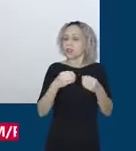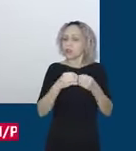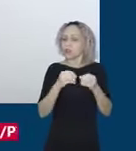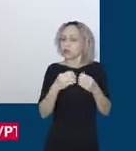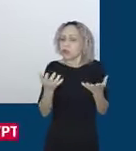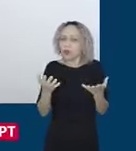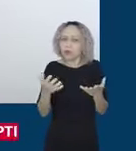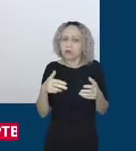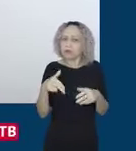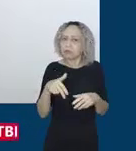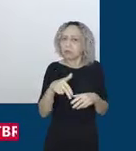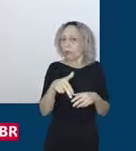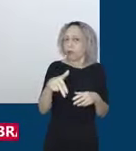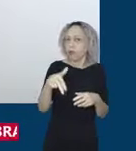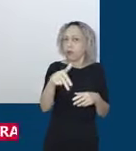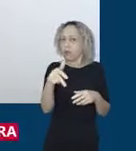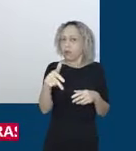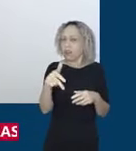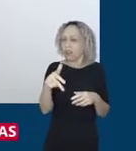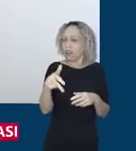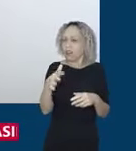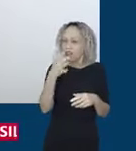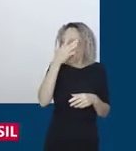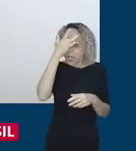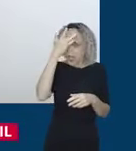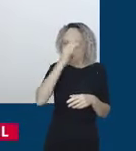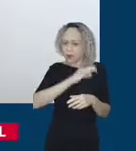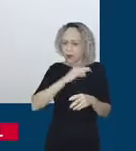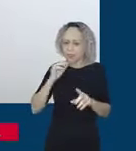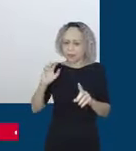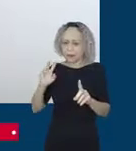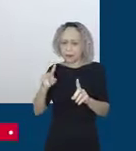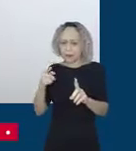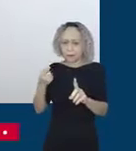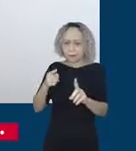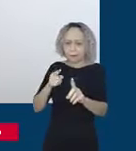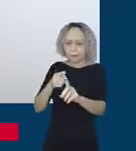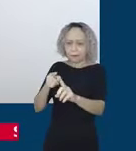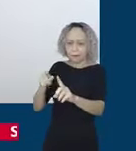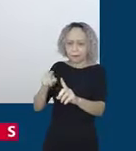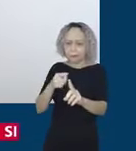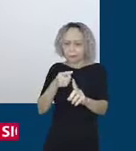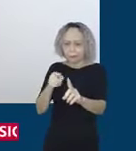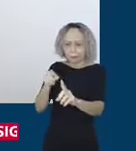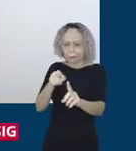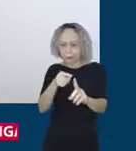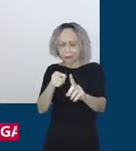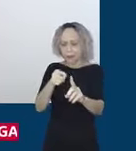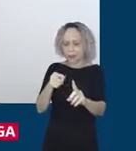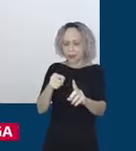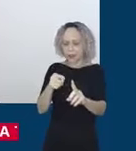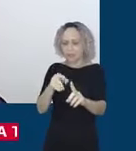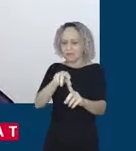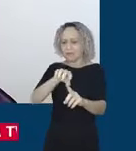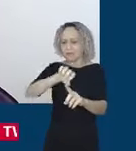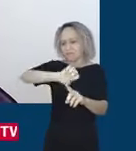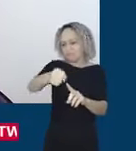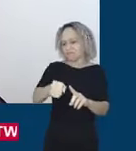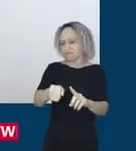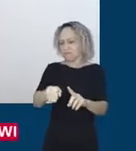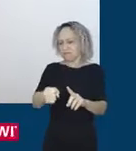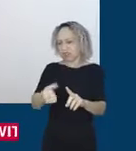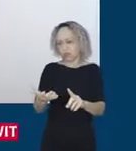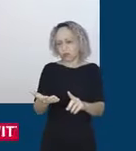ele. E resultou nisso, né? Ele foi. Então, a abordagem policial, qual é o nosso objetivo